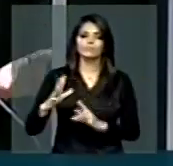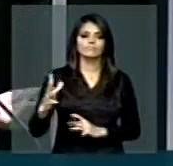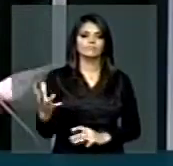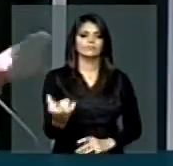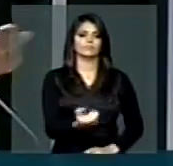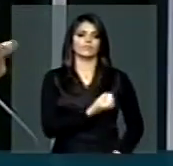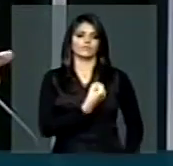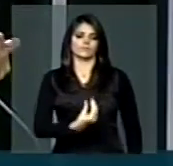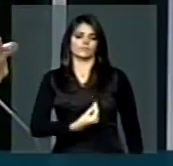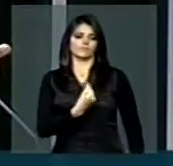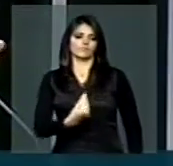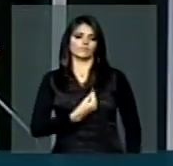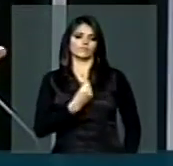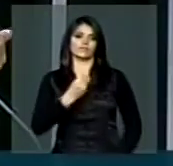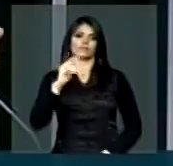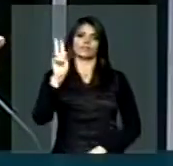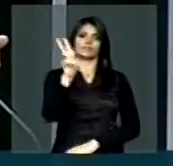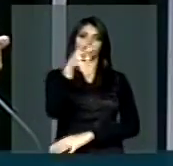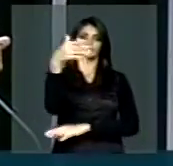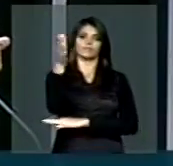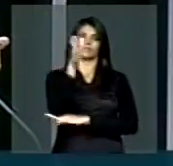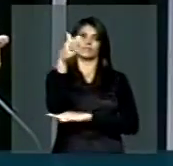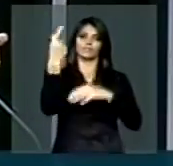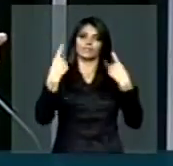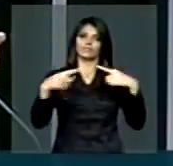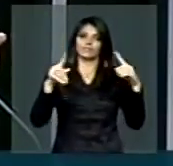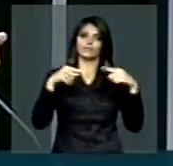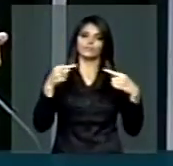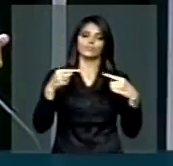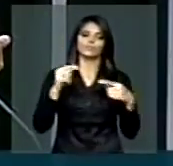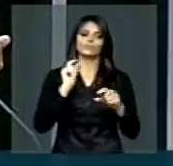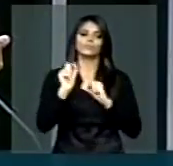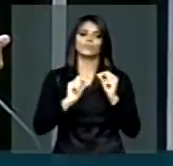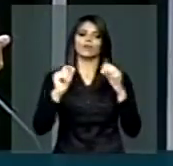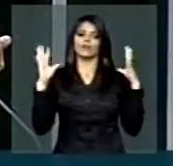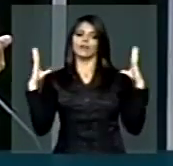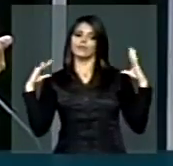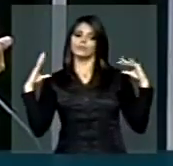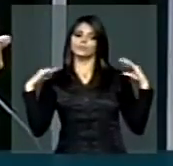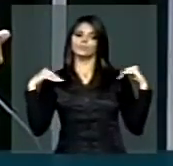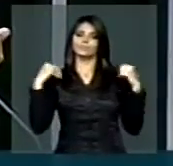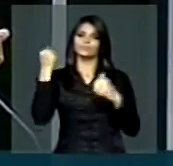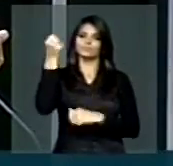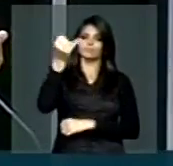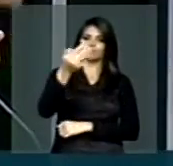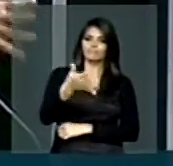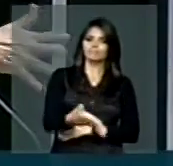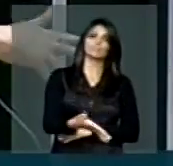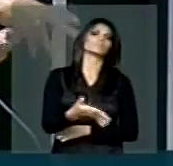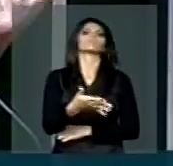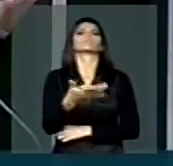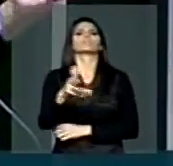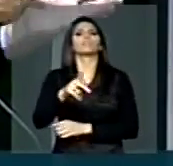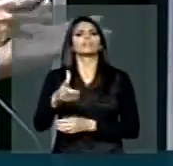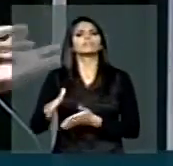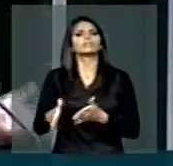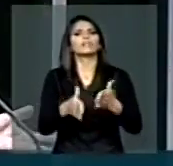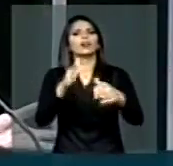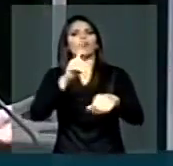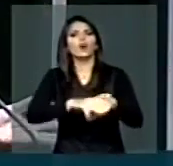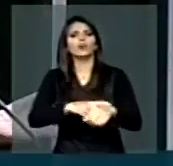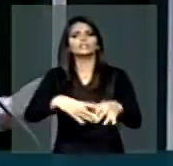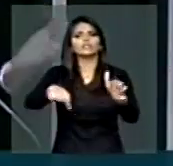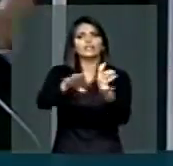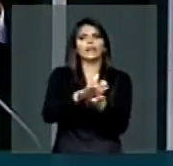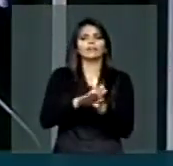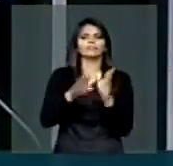vida, como diz o hino dos motoristas de ambulância. Os anjos da madrugada não têm estrada nem a hora de